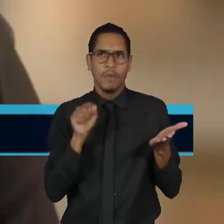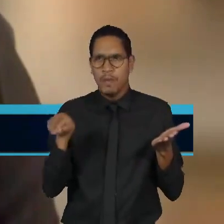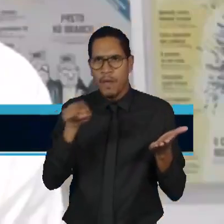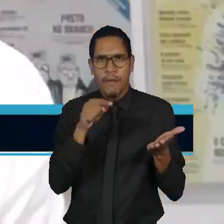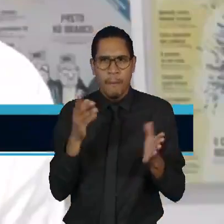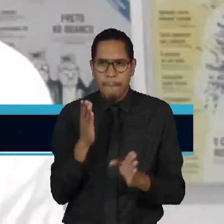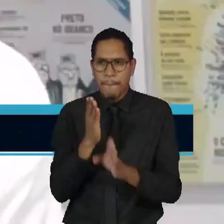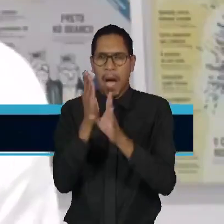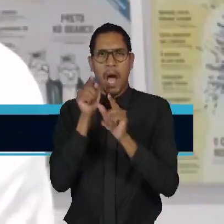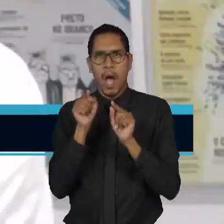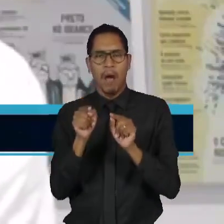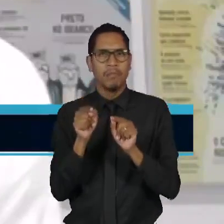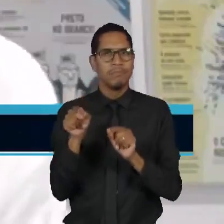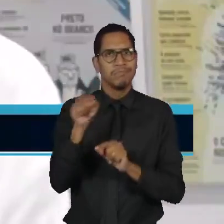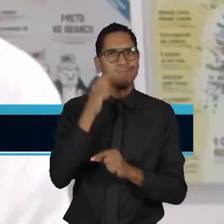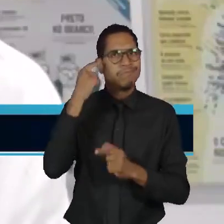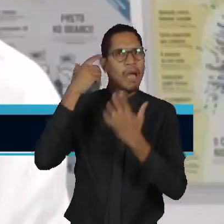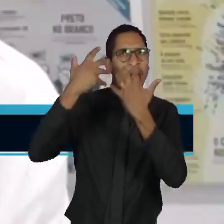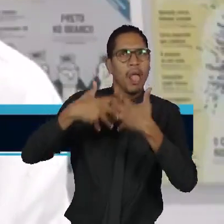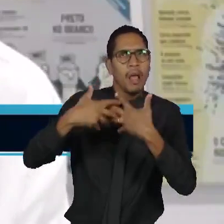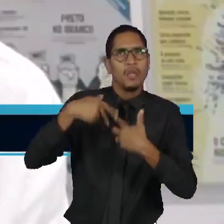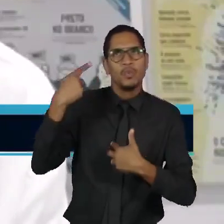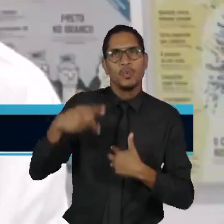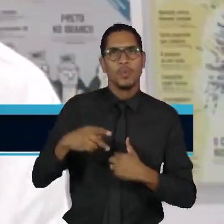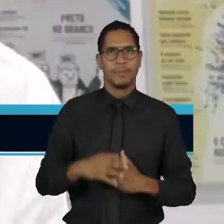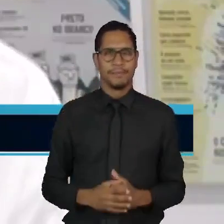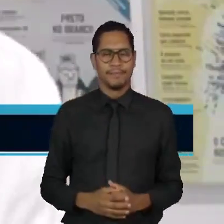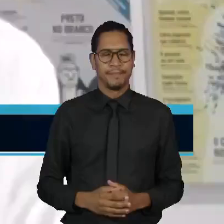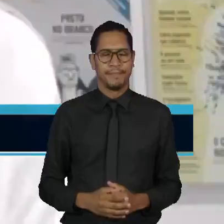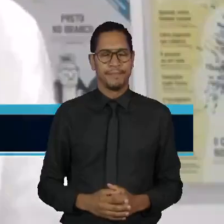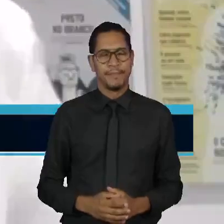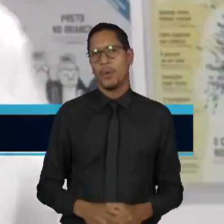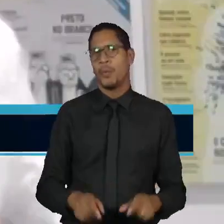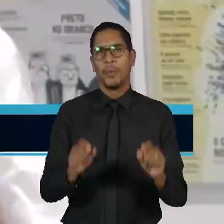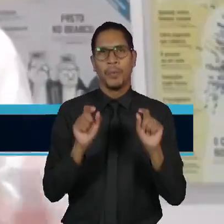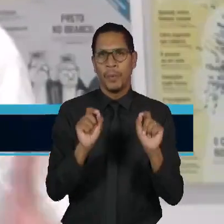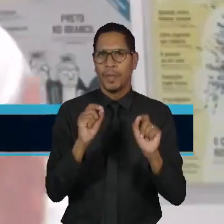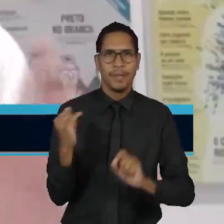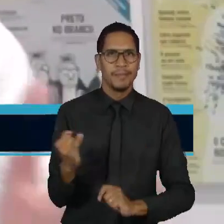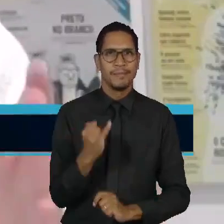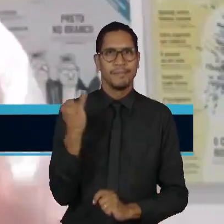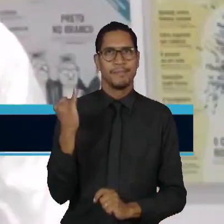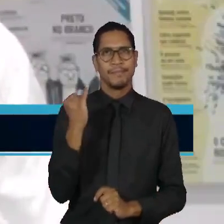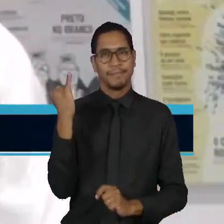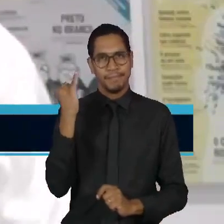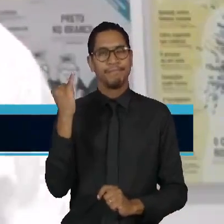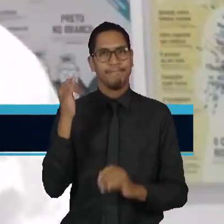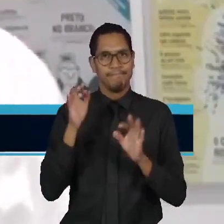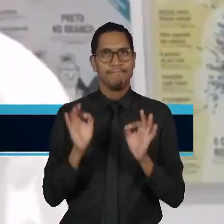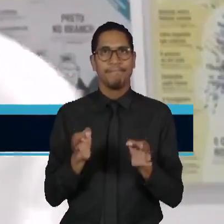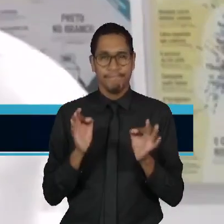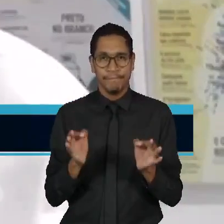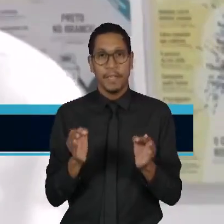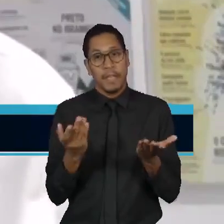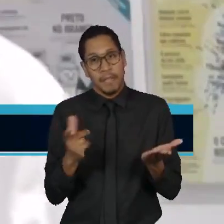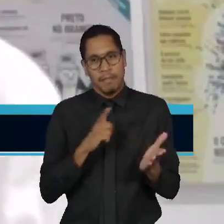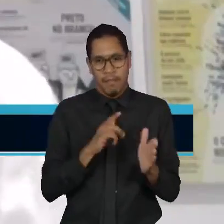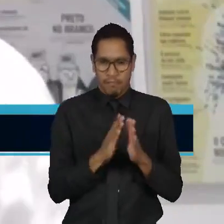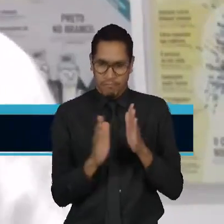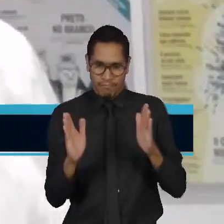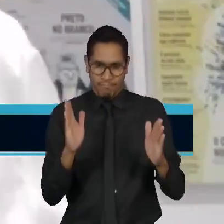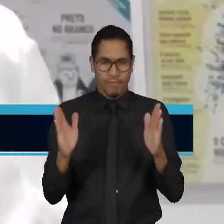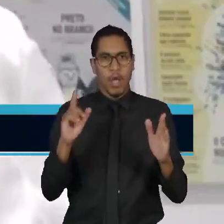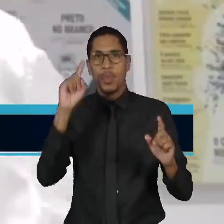dados? É um estudo que me parece muito importante e que tem uma faixa de incerteza muito grande, né?